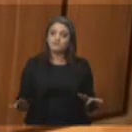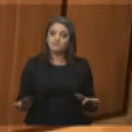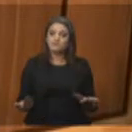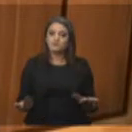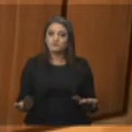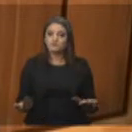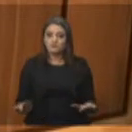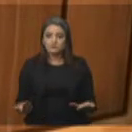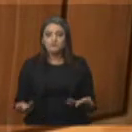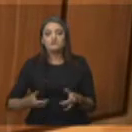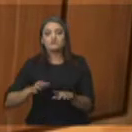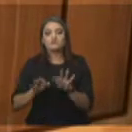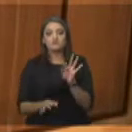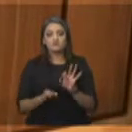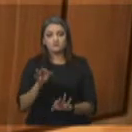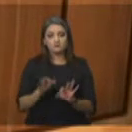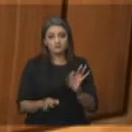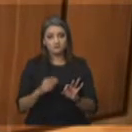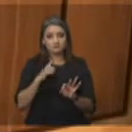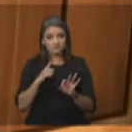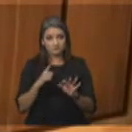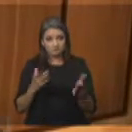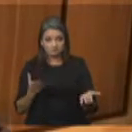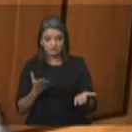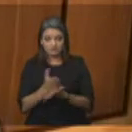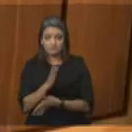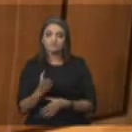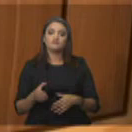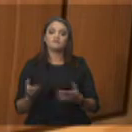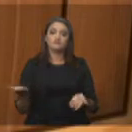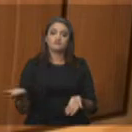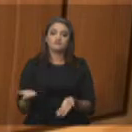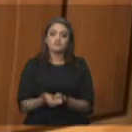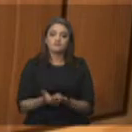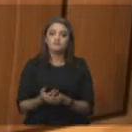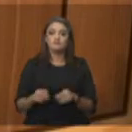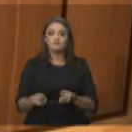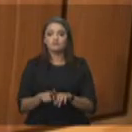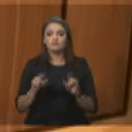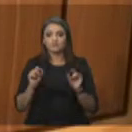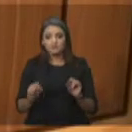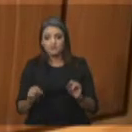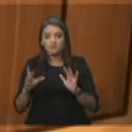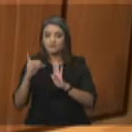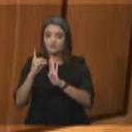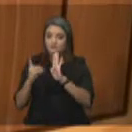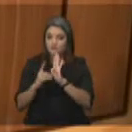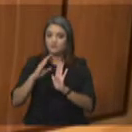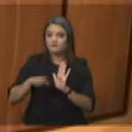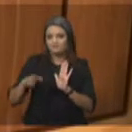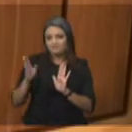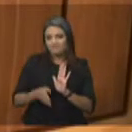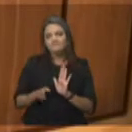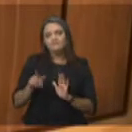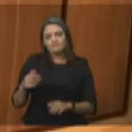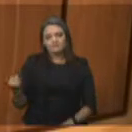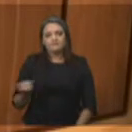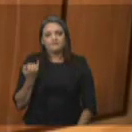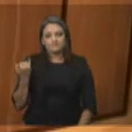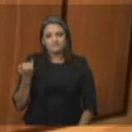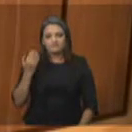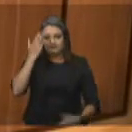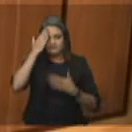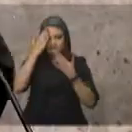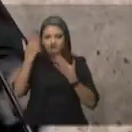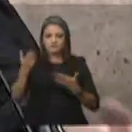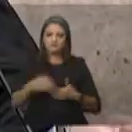o julgamento da procedência da presente ação, assim como o consequente redesenho do presente decreto, me parece imperativo. Muito